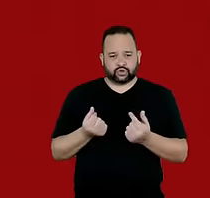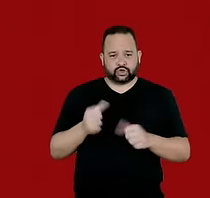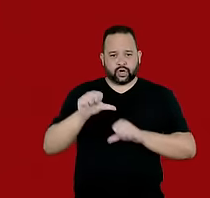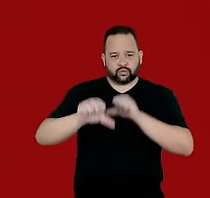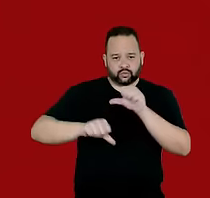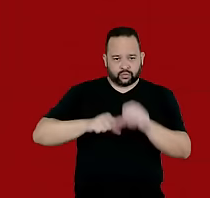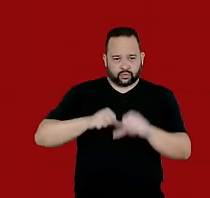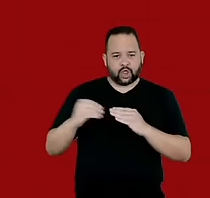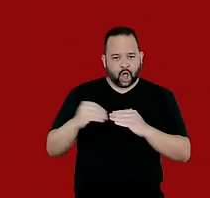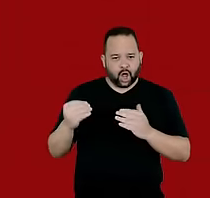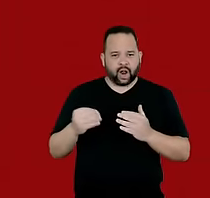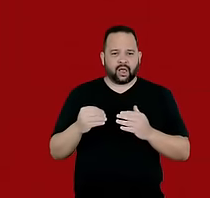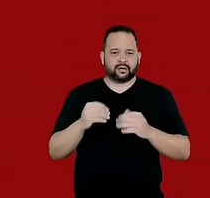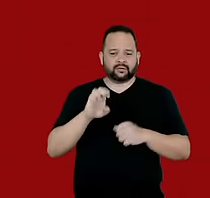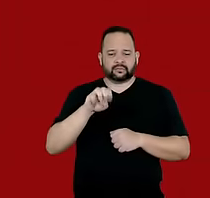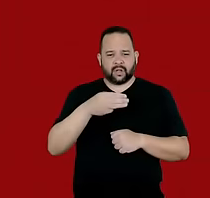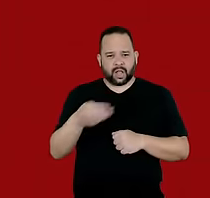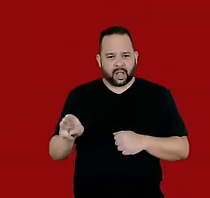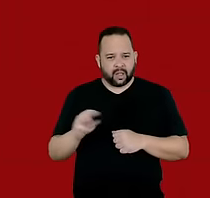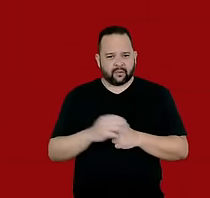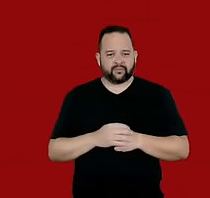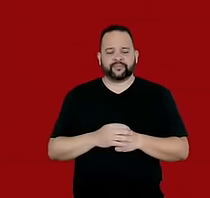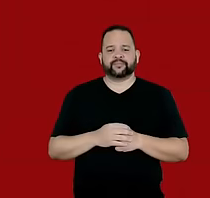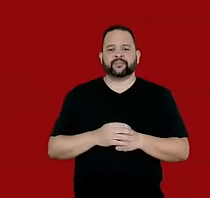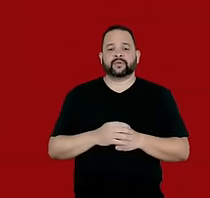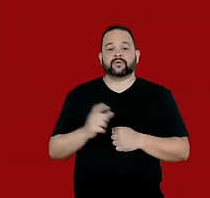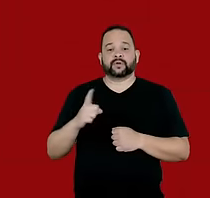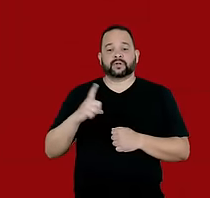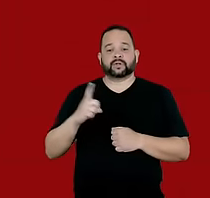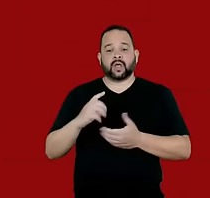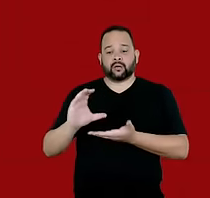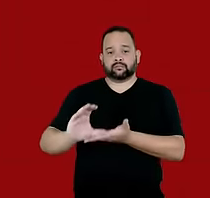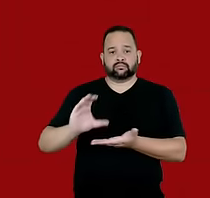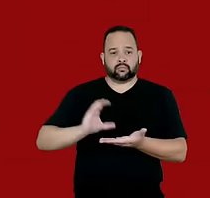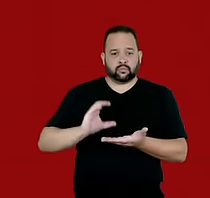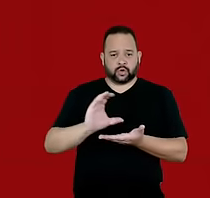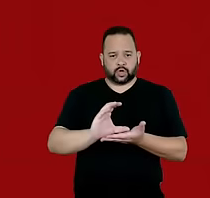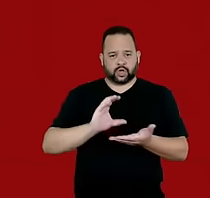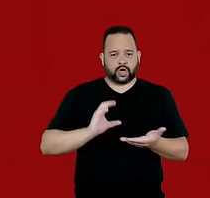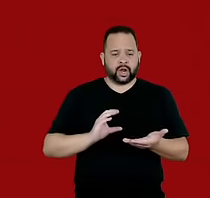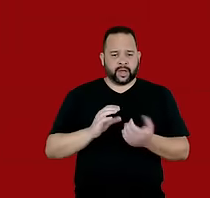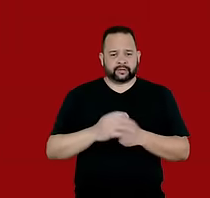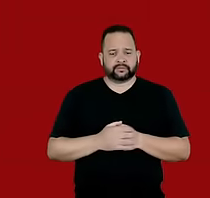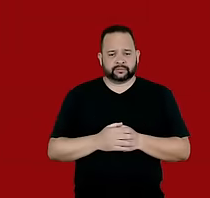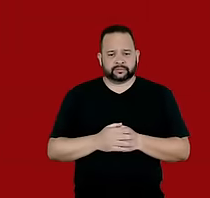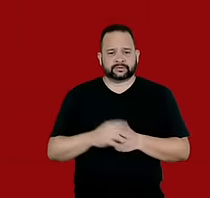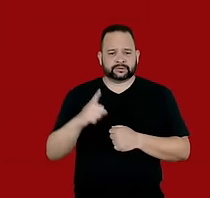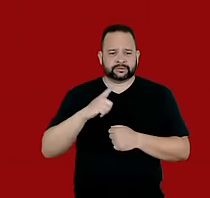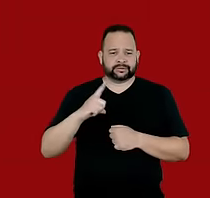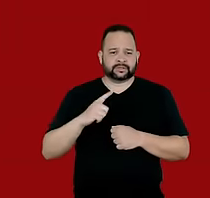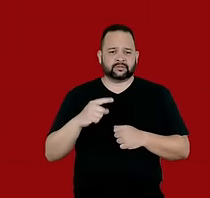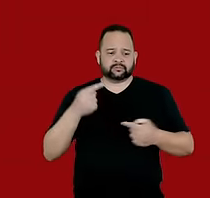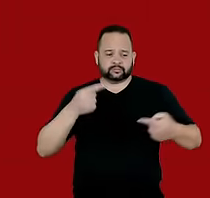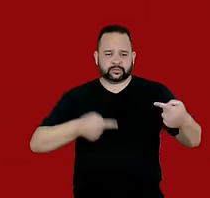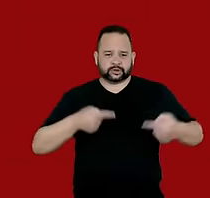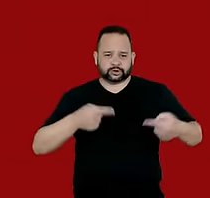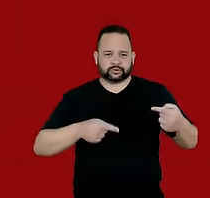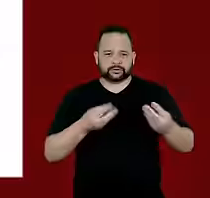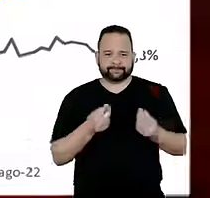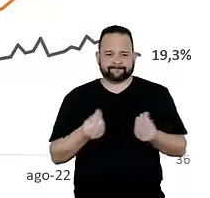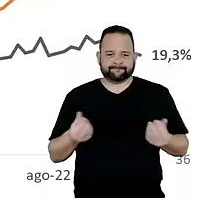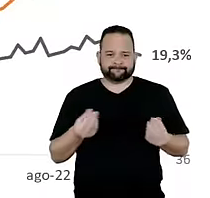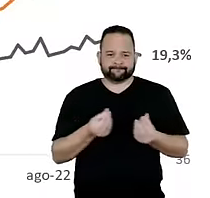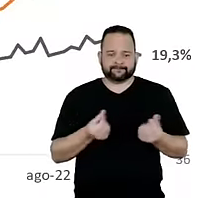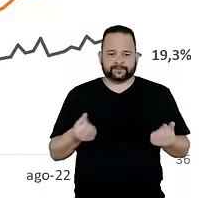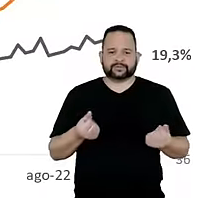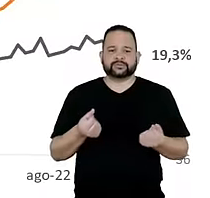visto uma desaceleração é bastante segmentado a gente tem um tema bastante sensível aí nessa parte das linhas de crédito